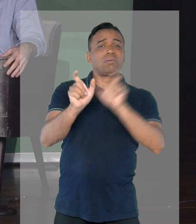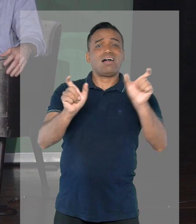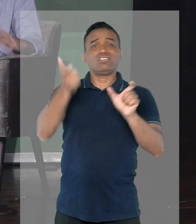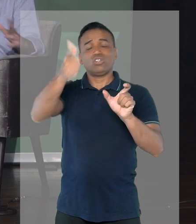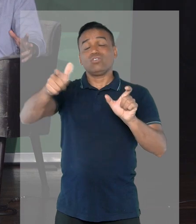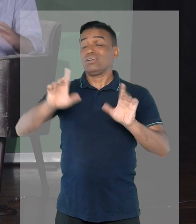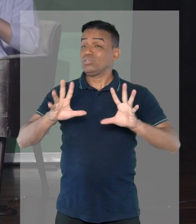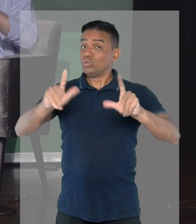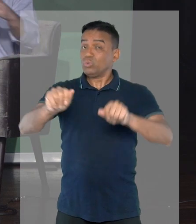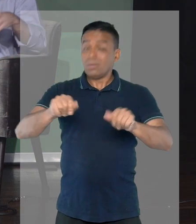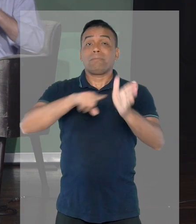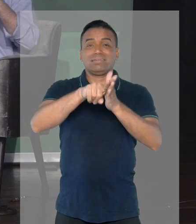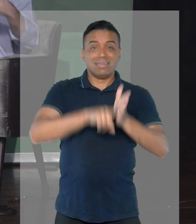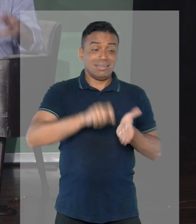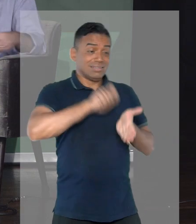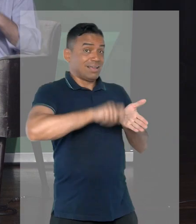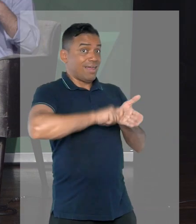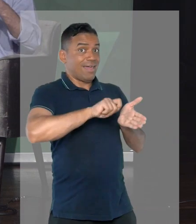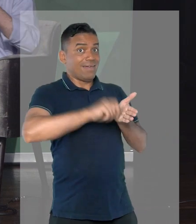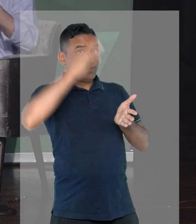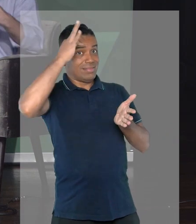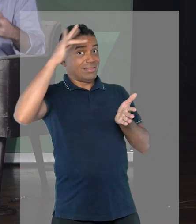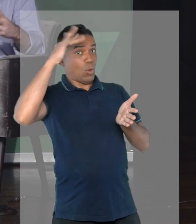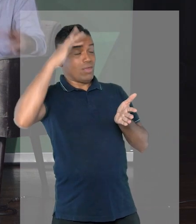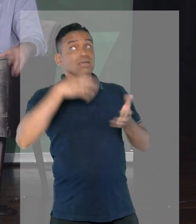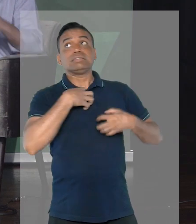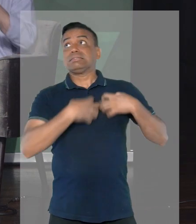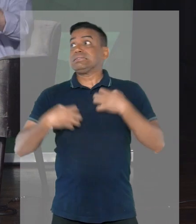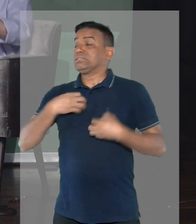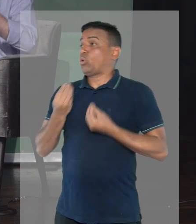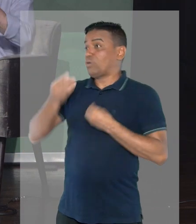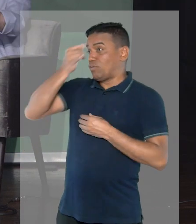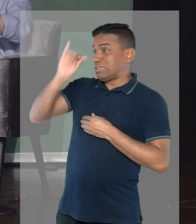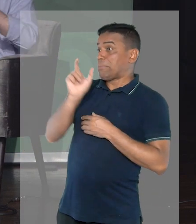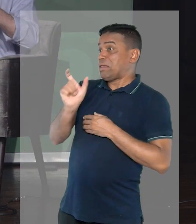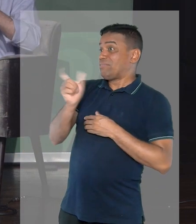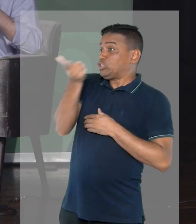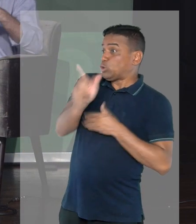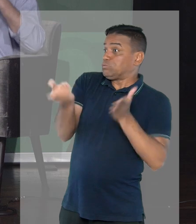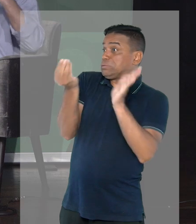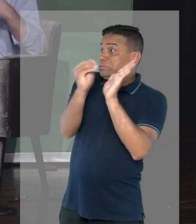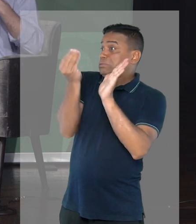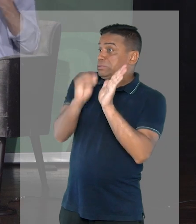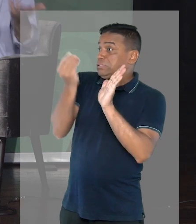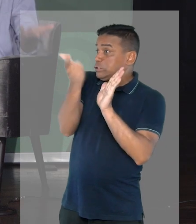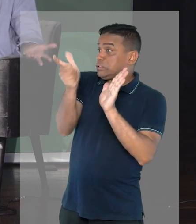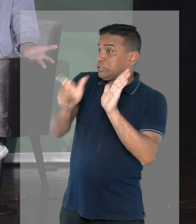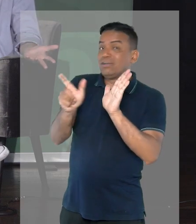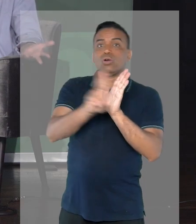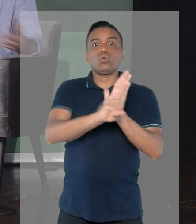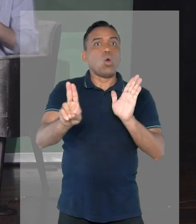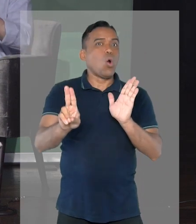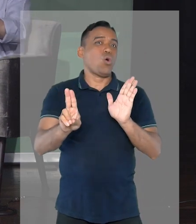palavra. Acho que todo mundo que faz pesquisa, que escreve um livro teórico, morre de angústia com isso, né? Como que eu vou evitar repetir? E, assim, é o